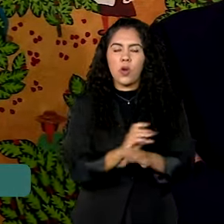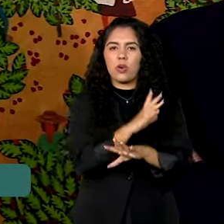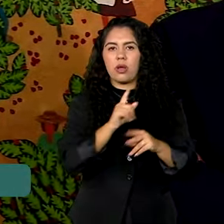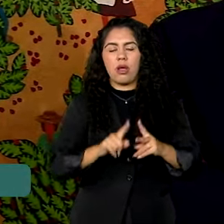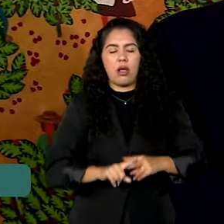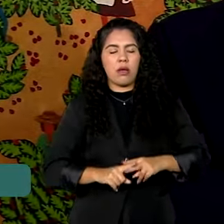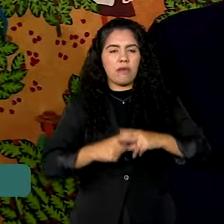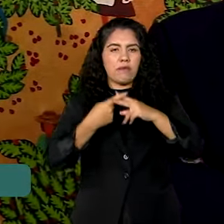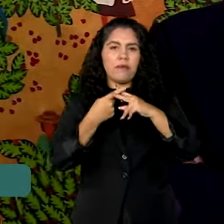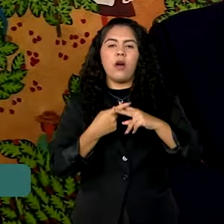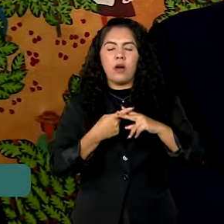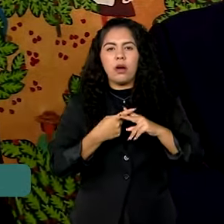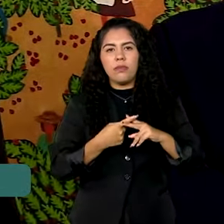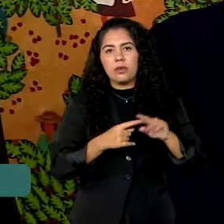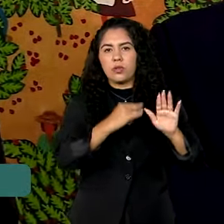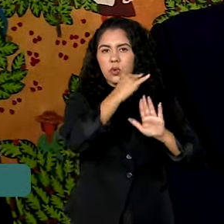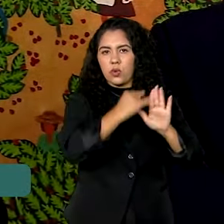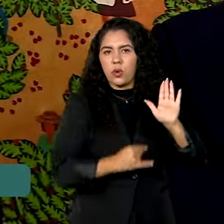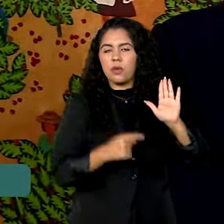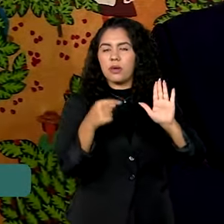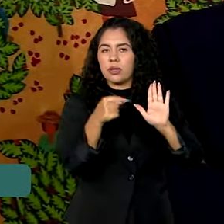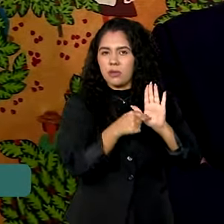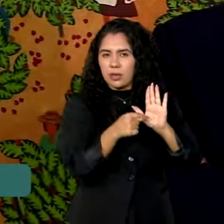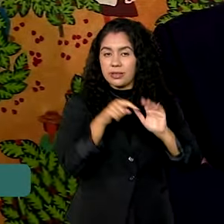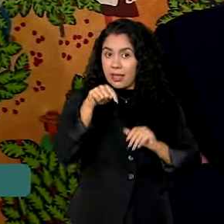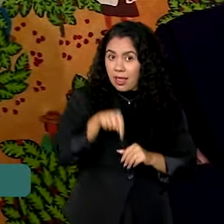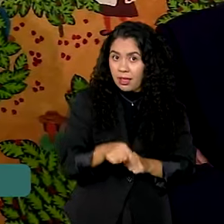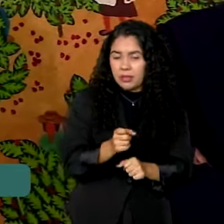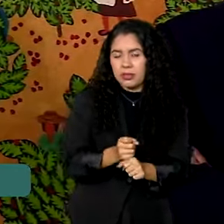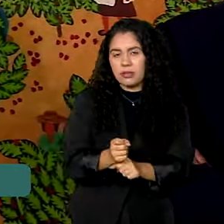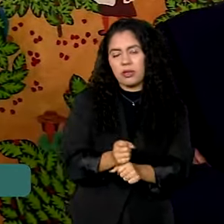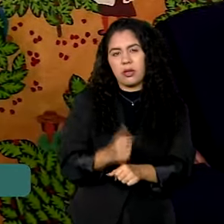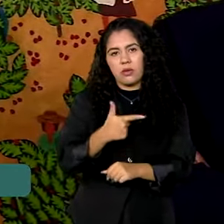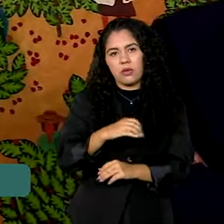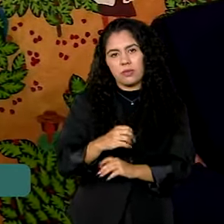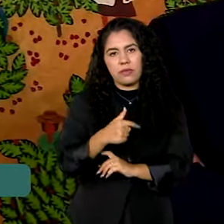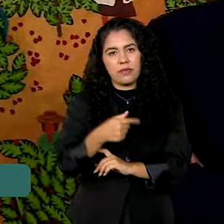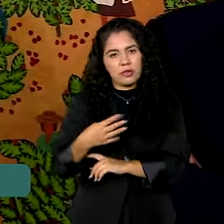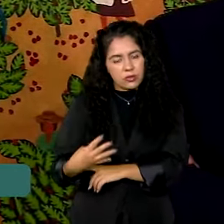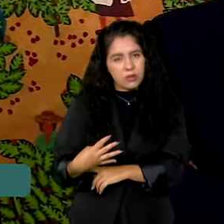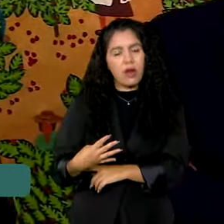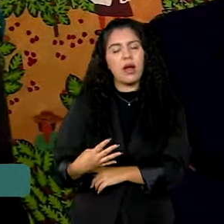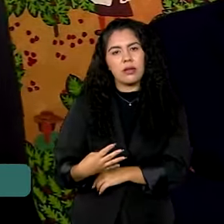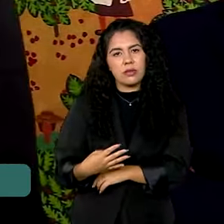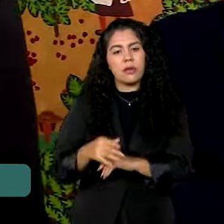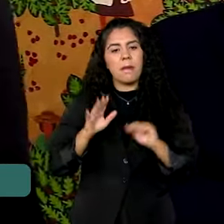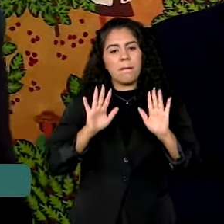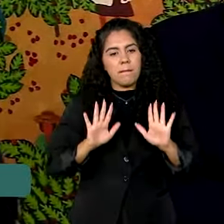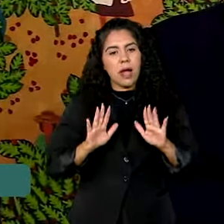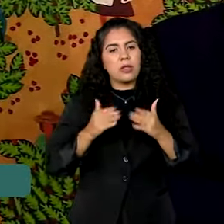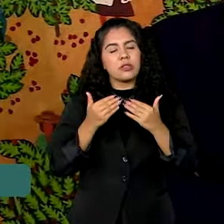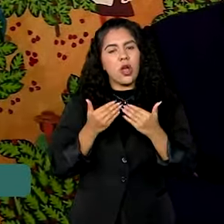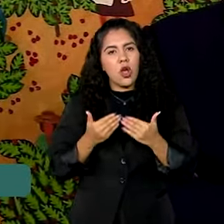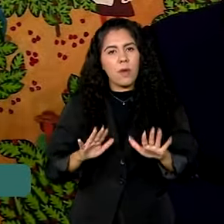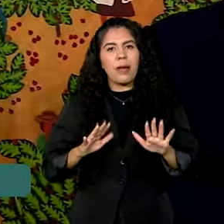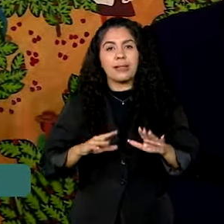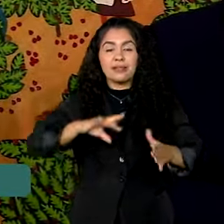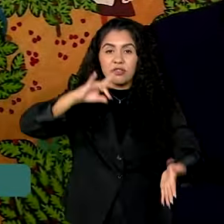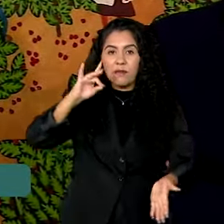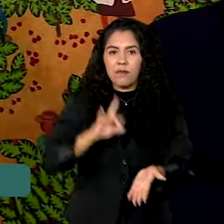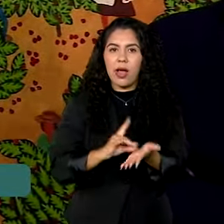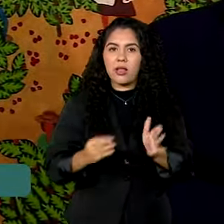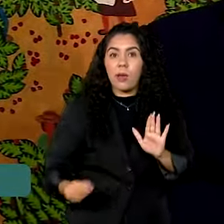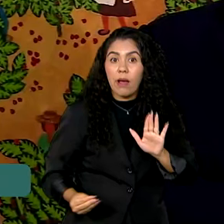reforma tributária esse ano. Não é decisivo para a implementação da reforma tributária, porque ela começa a ser implementada mesmo,